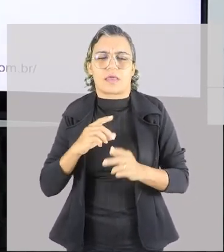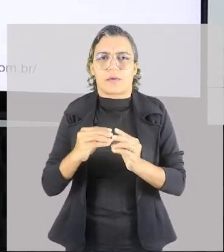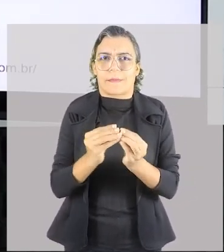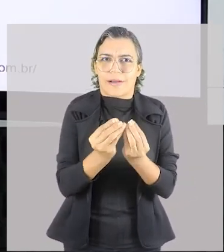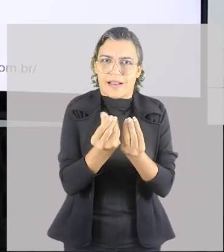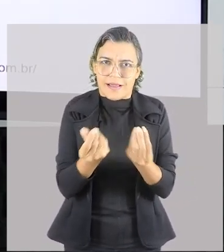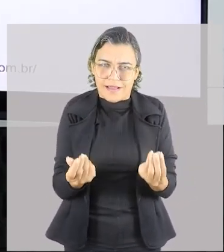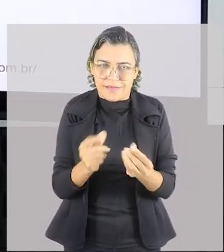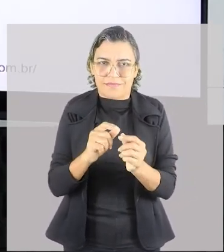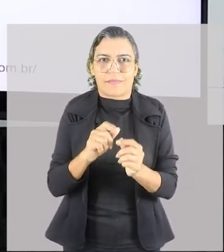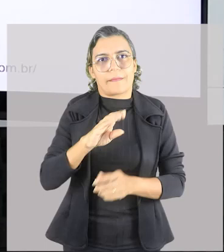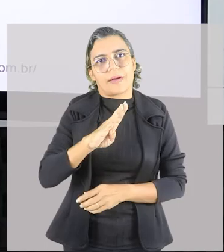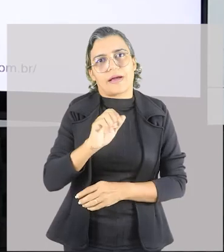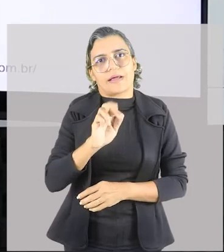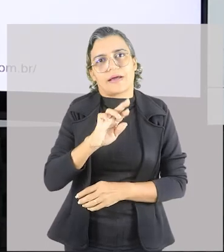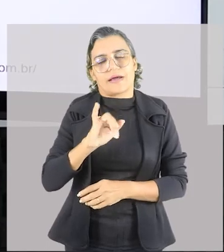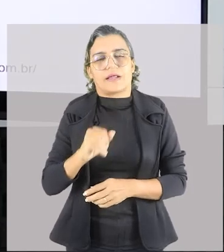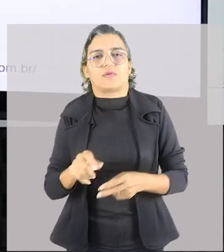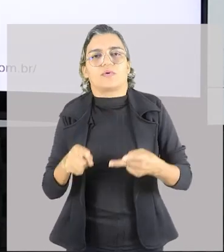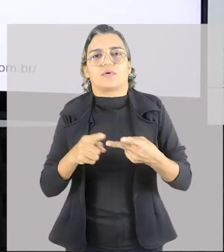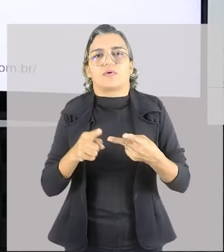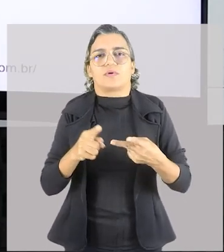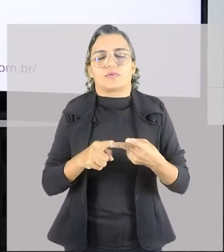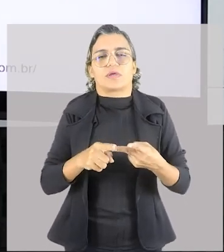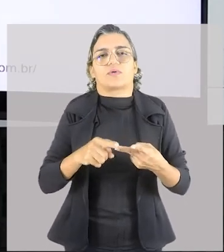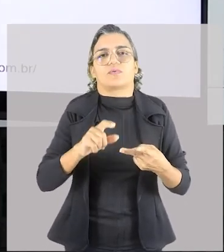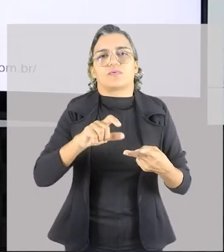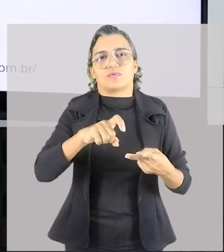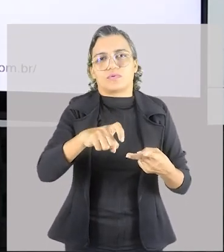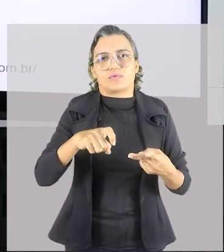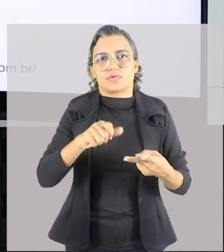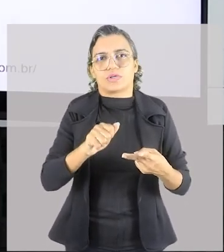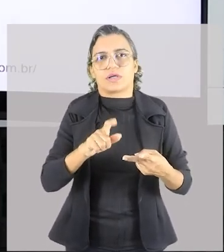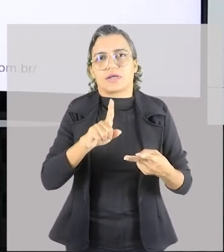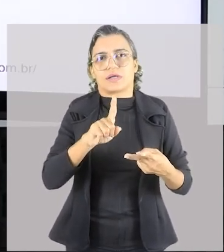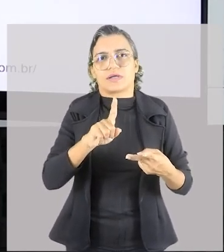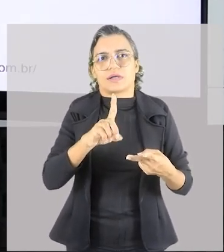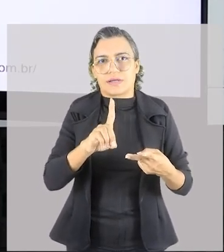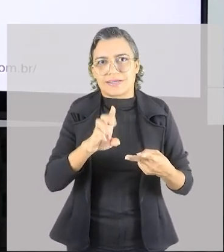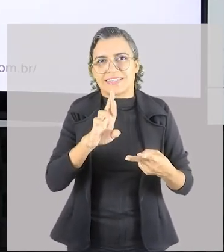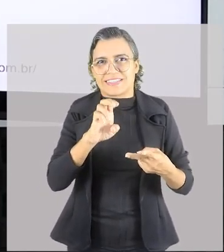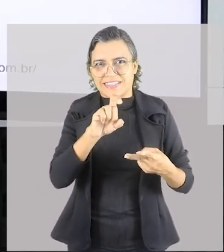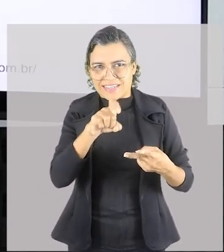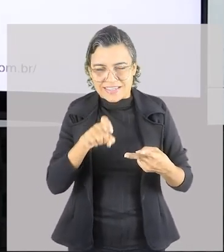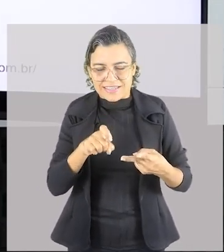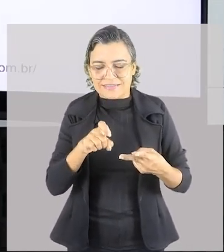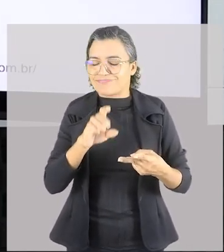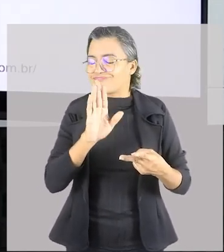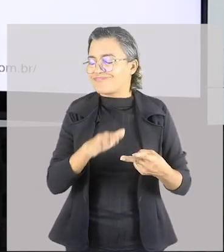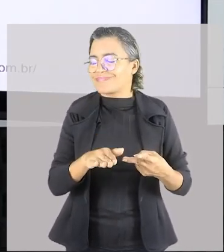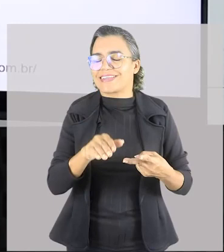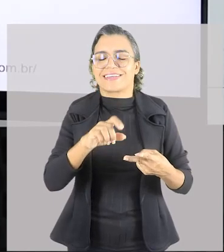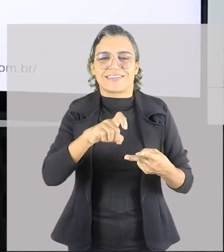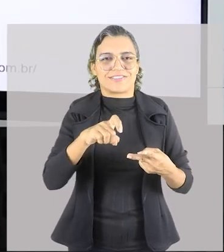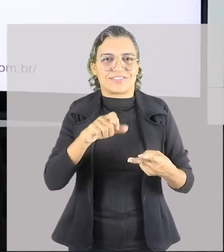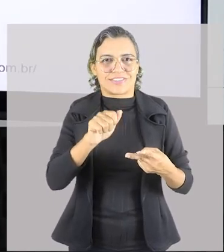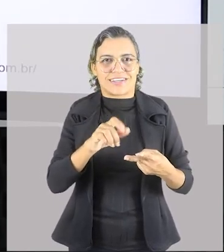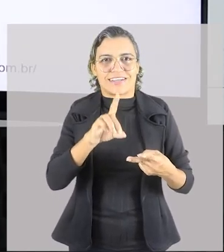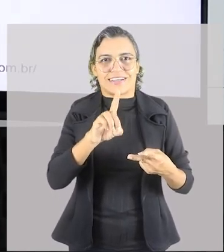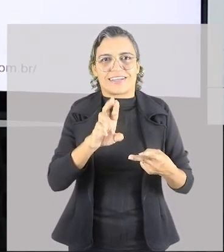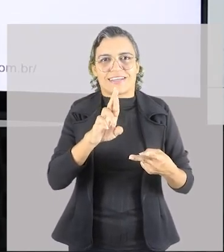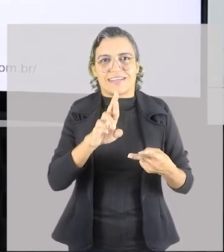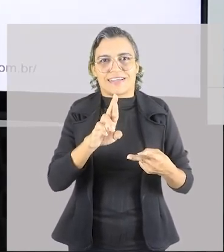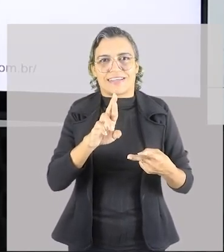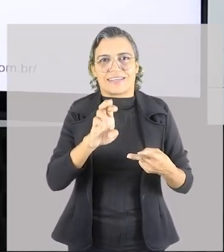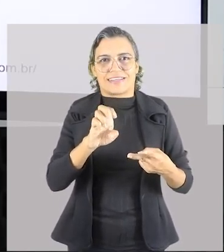baralho, a gente vai ter o xadrez, tá? Dominó, são exemplos de jogos